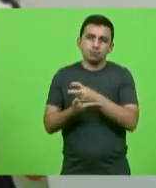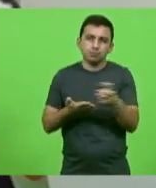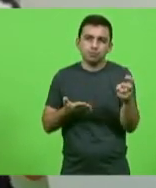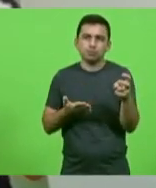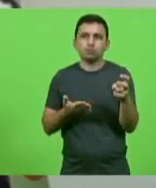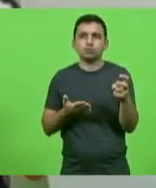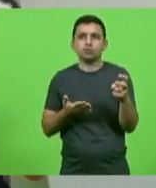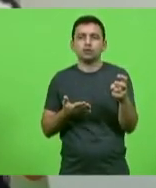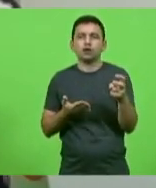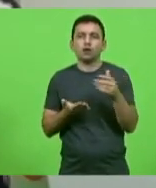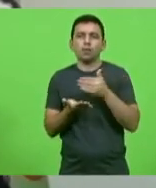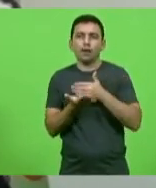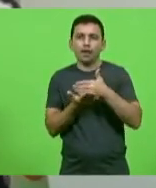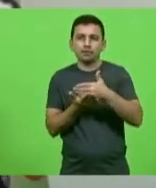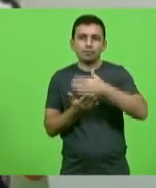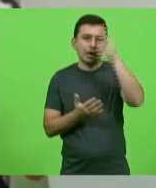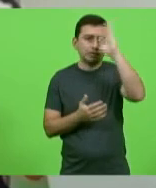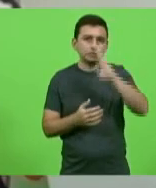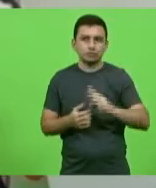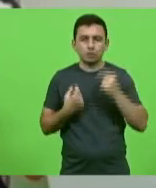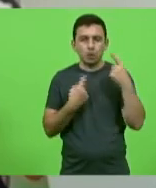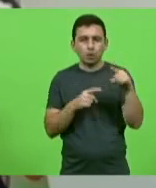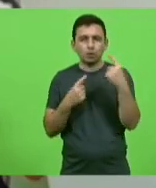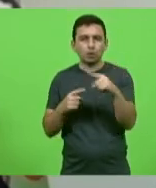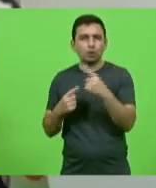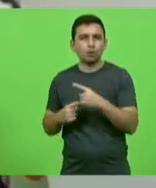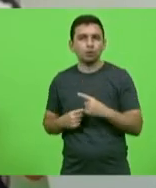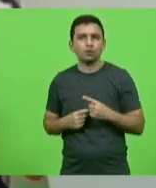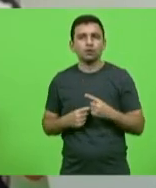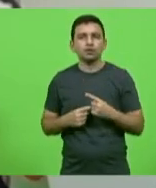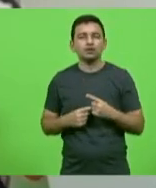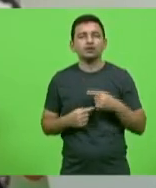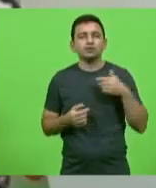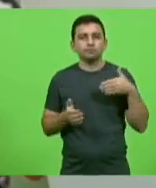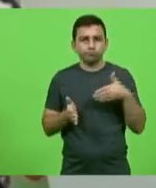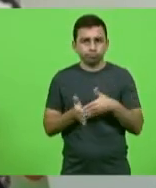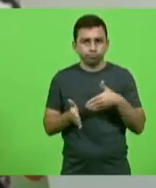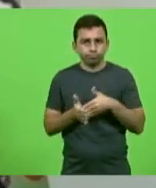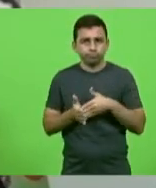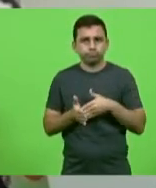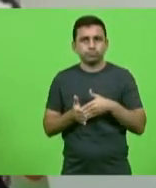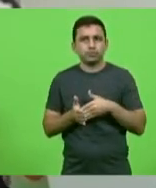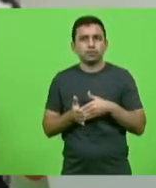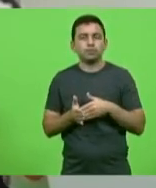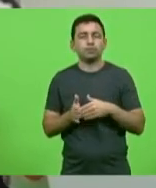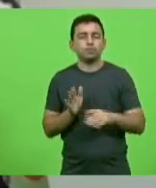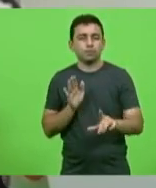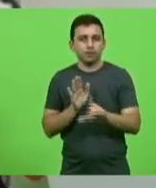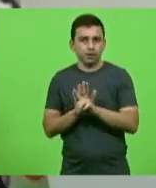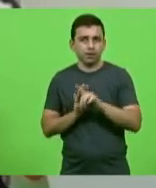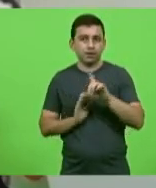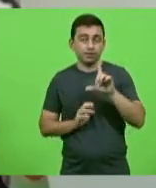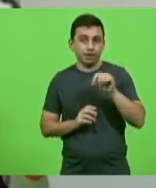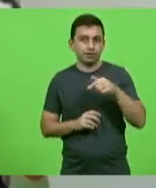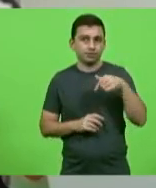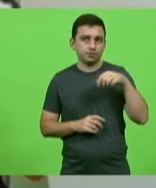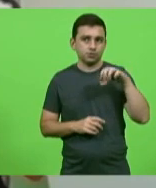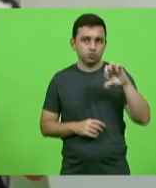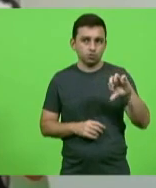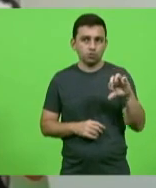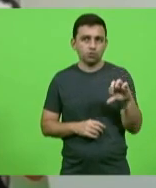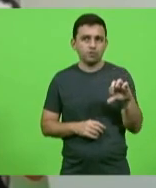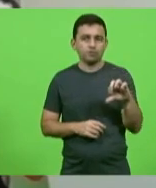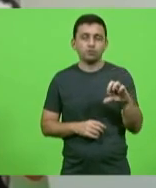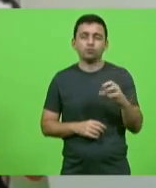começaram a despontar pelo Brasil afora fato é que o impedimento previsto na lei 1079